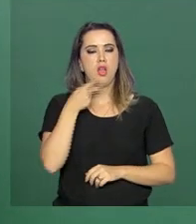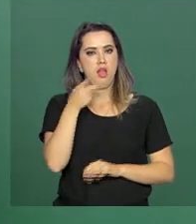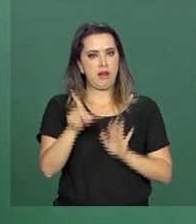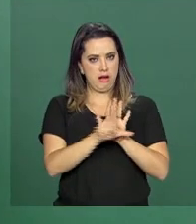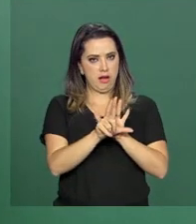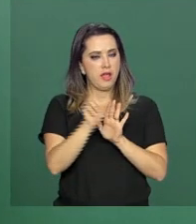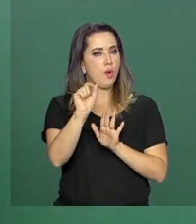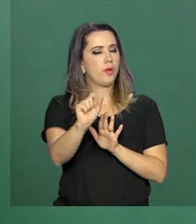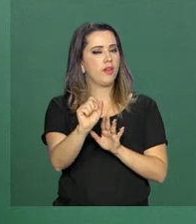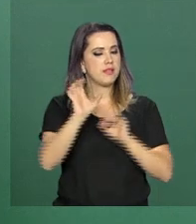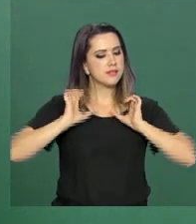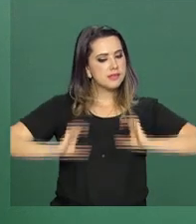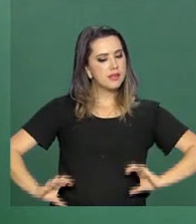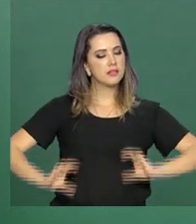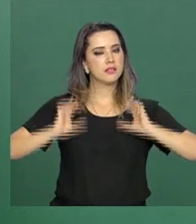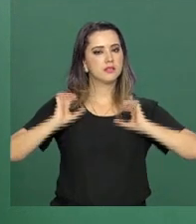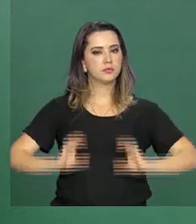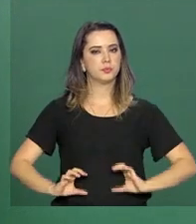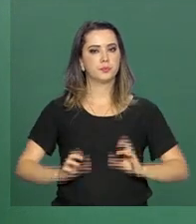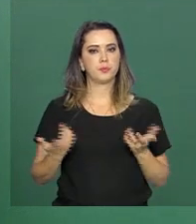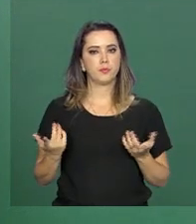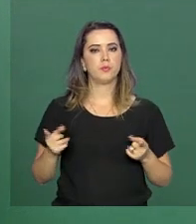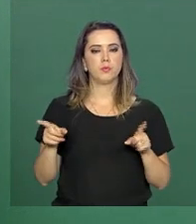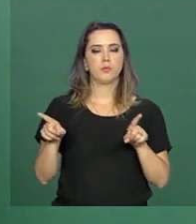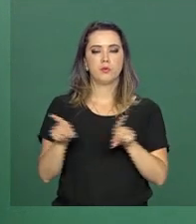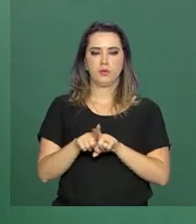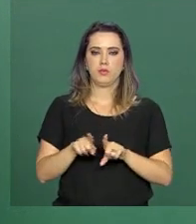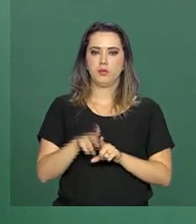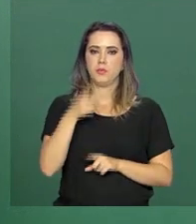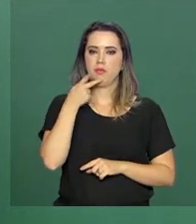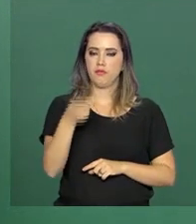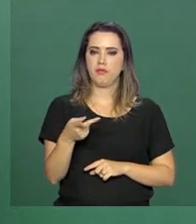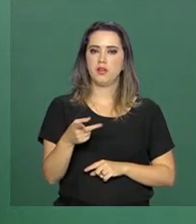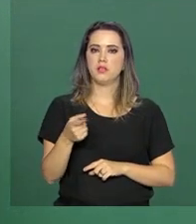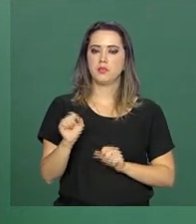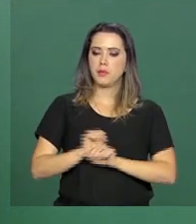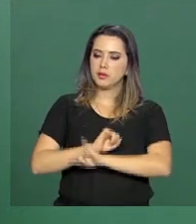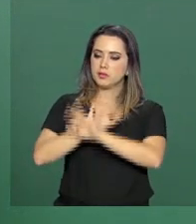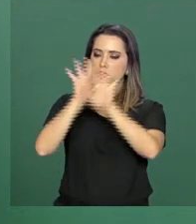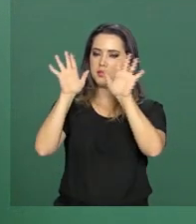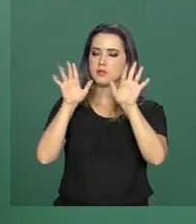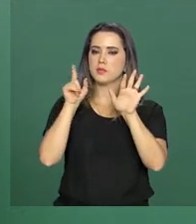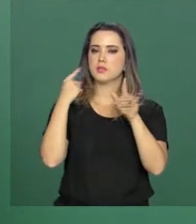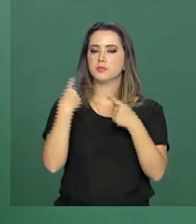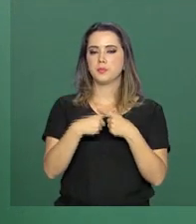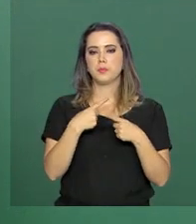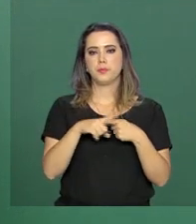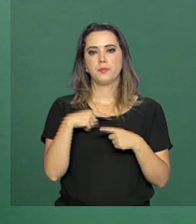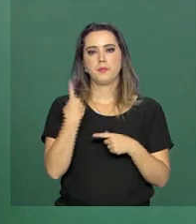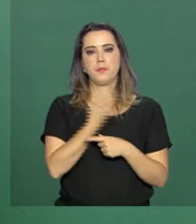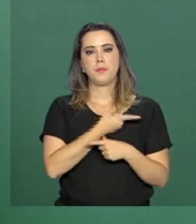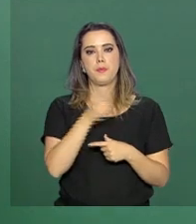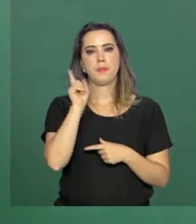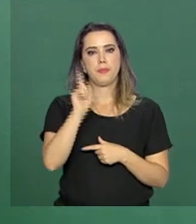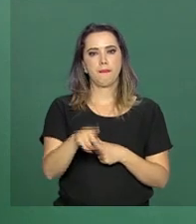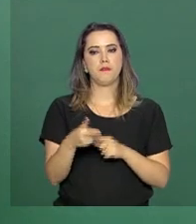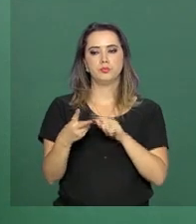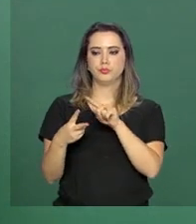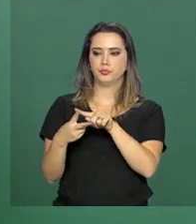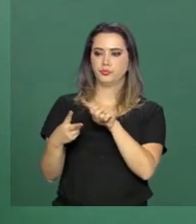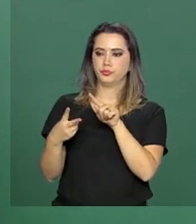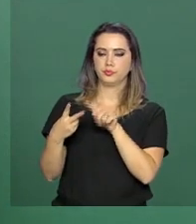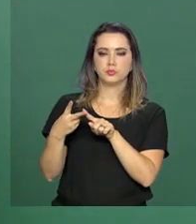salientaram os jogadores de respeito por outro lado a transparência que são dois vetores